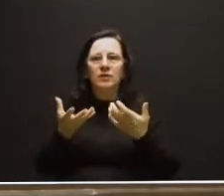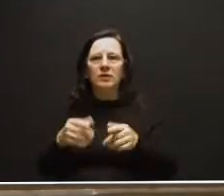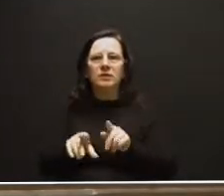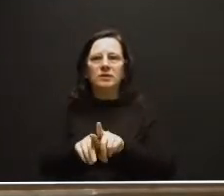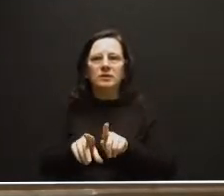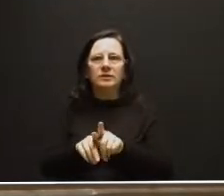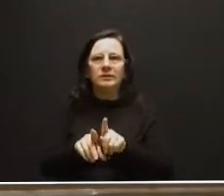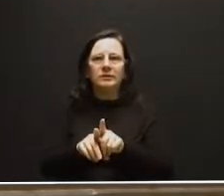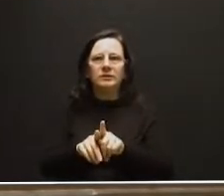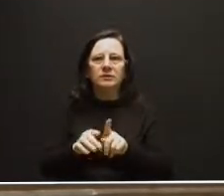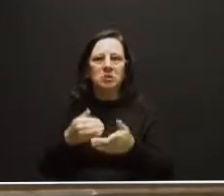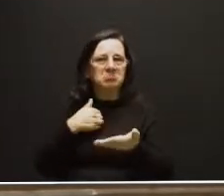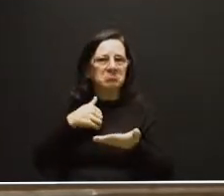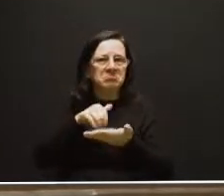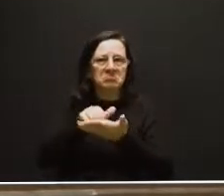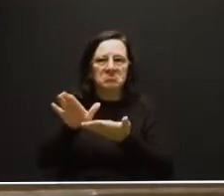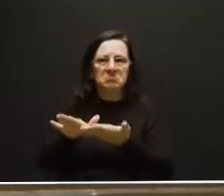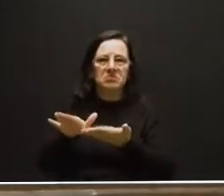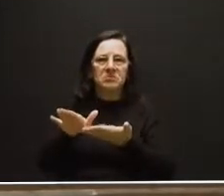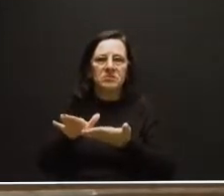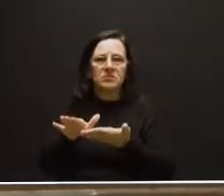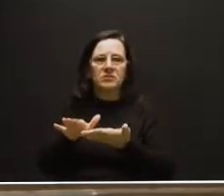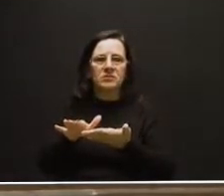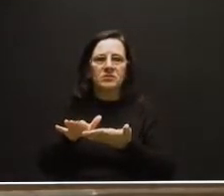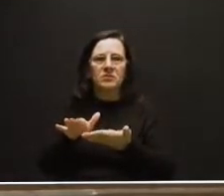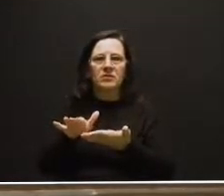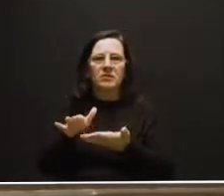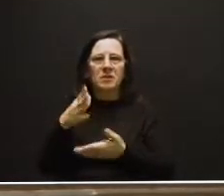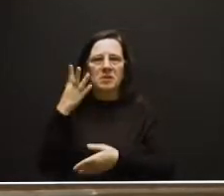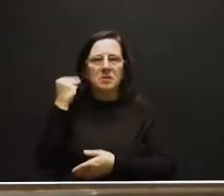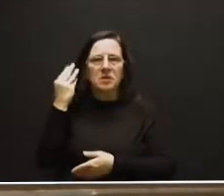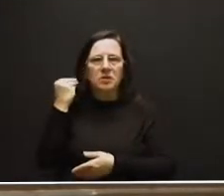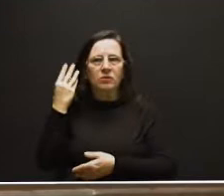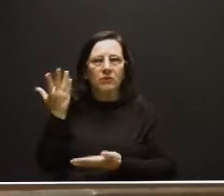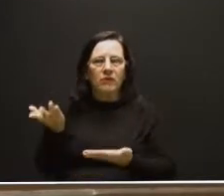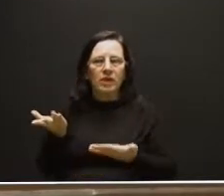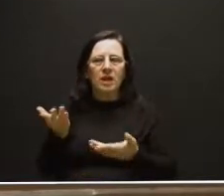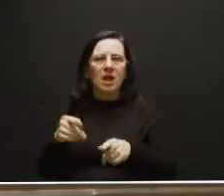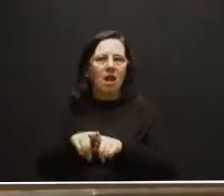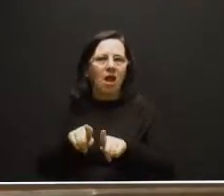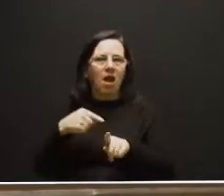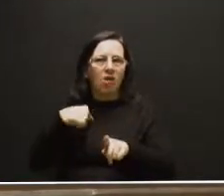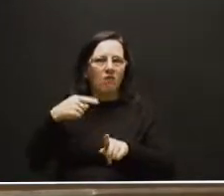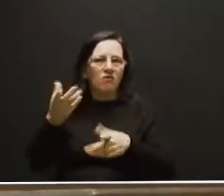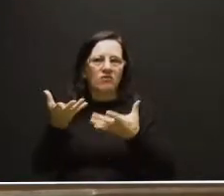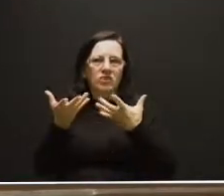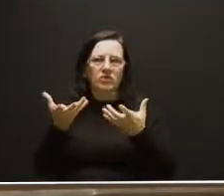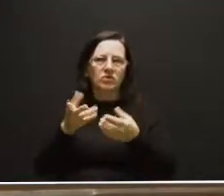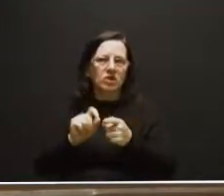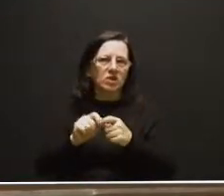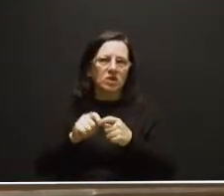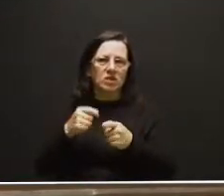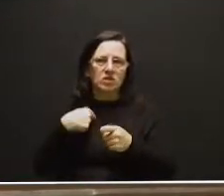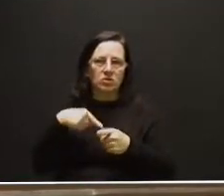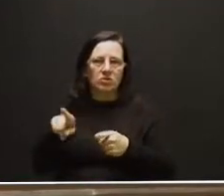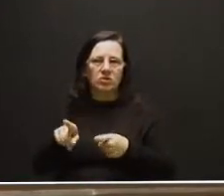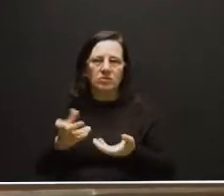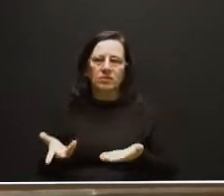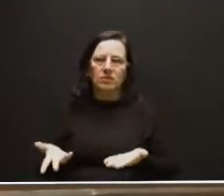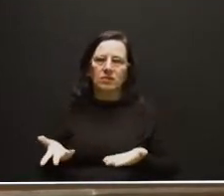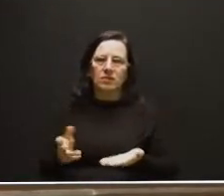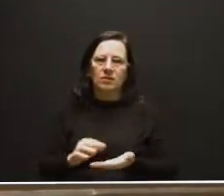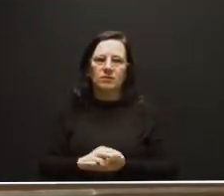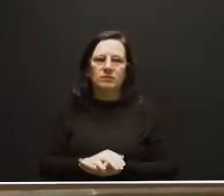mais ele é o dono da bola aquela criança né o mimi a bola é minha se eu não jogar não tem jogo